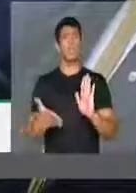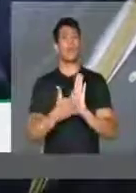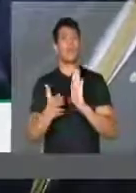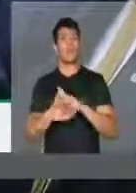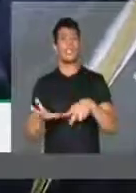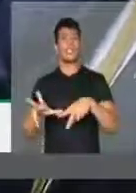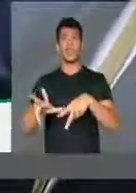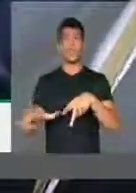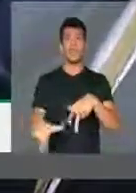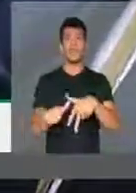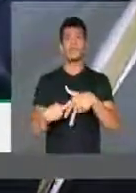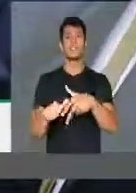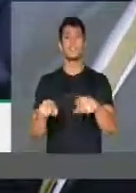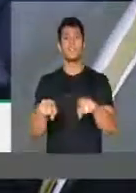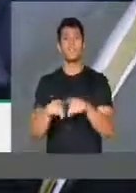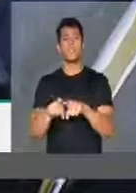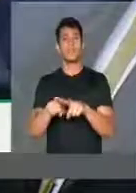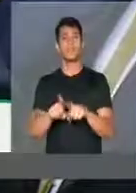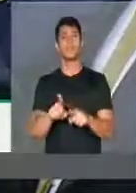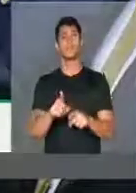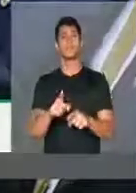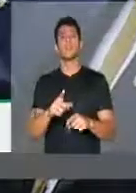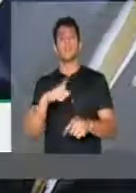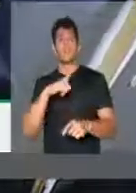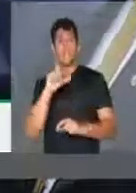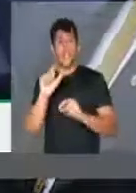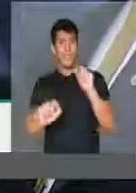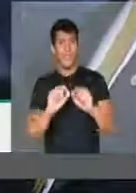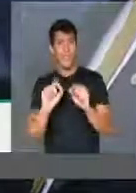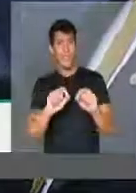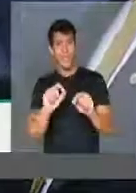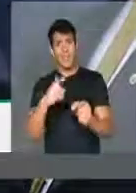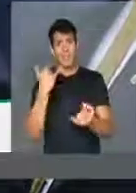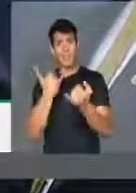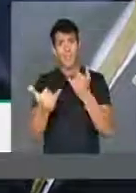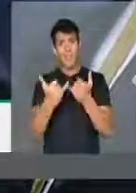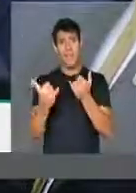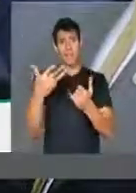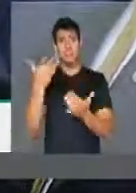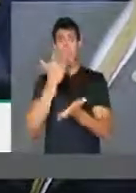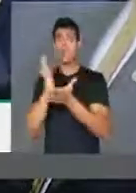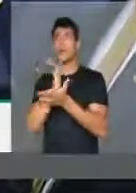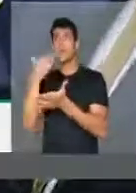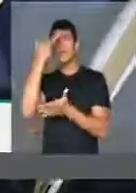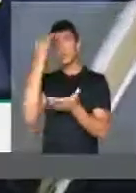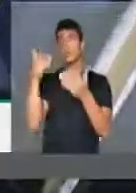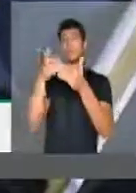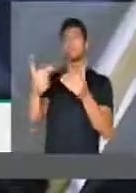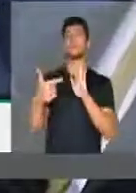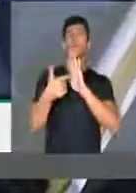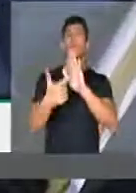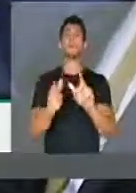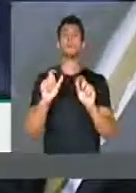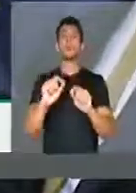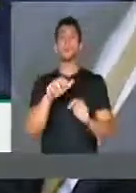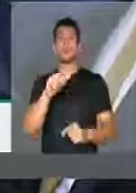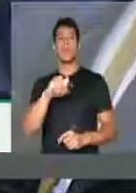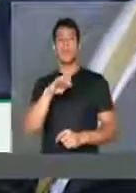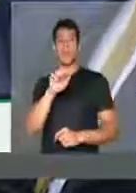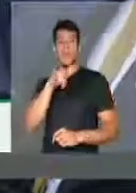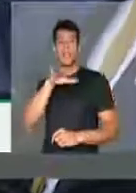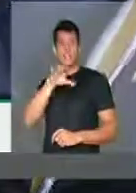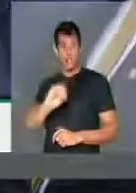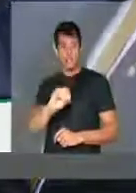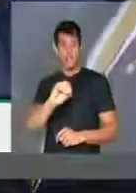corrupção e à impunidade. Ele está sob encomenda para pagar o feito de liberar Aécio no